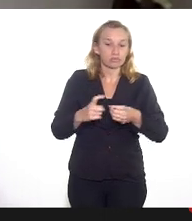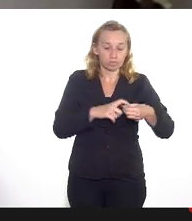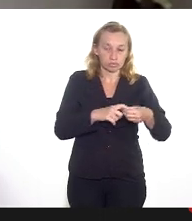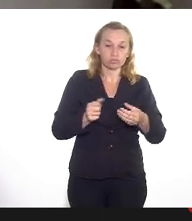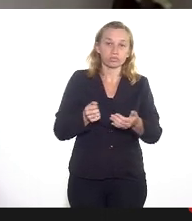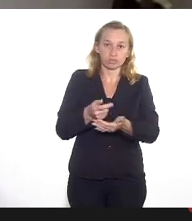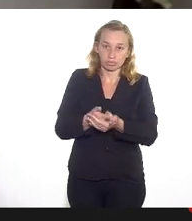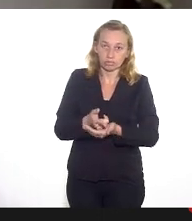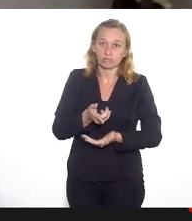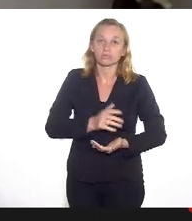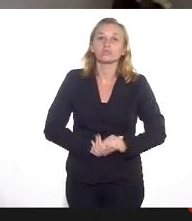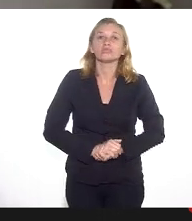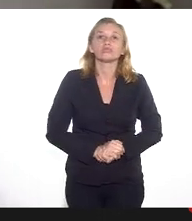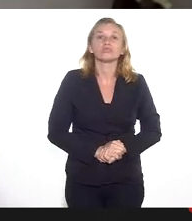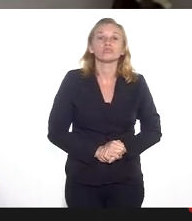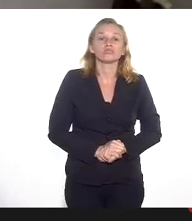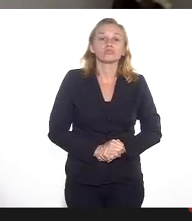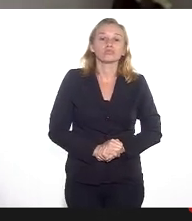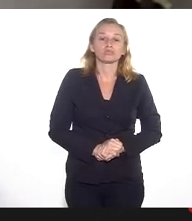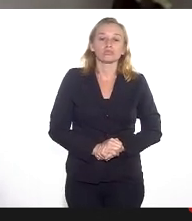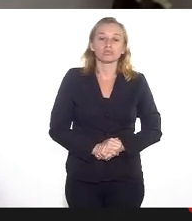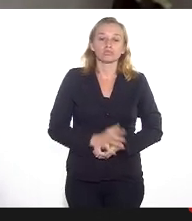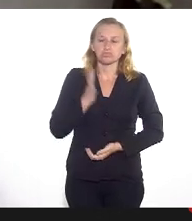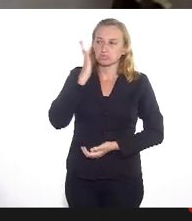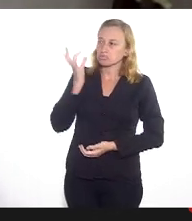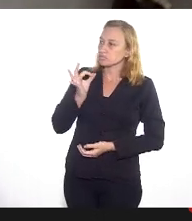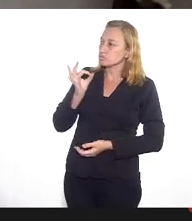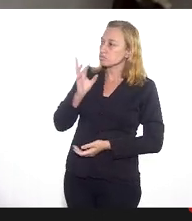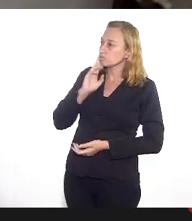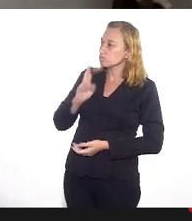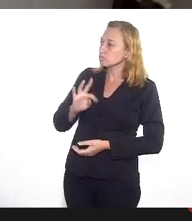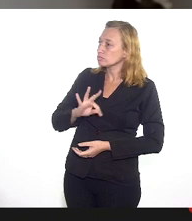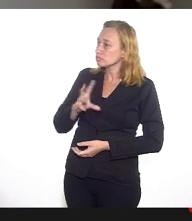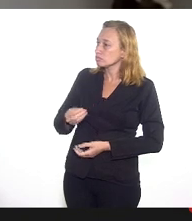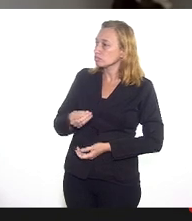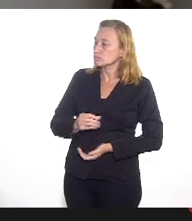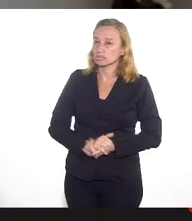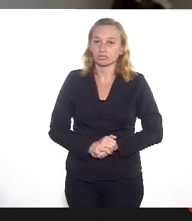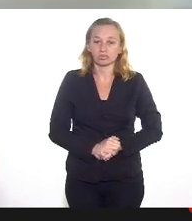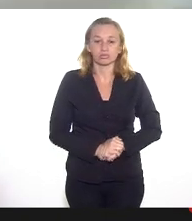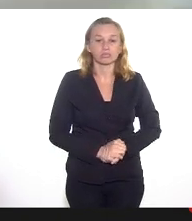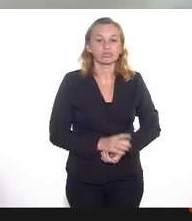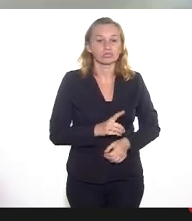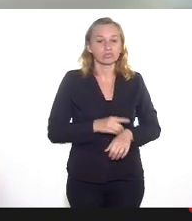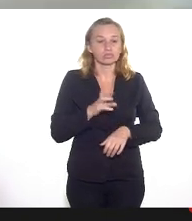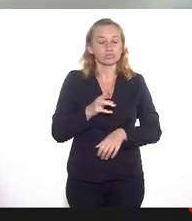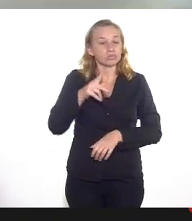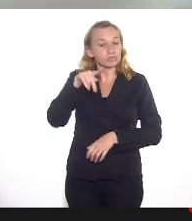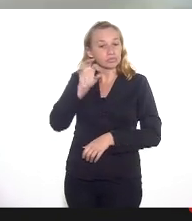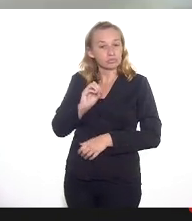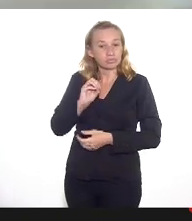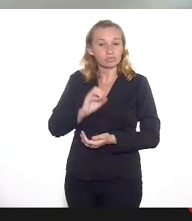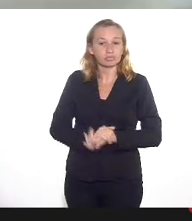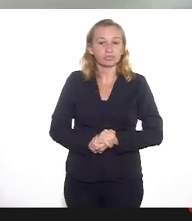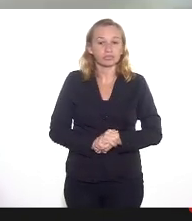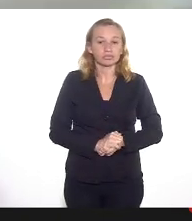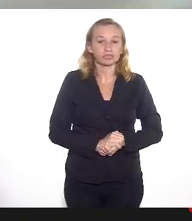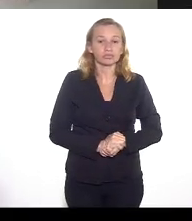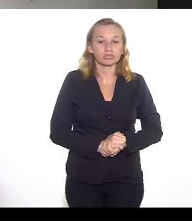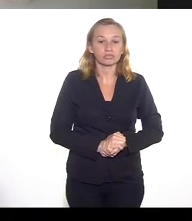solidários pelo pagamento. Não sei se respondi todas as perguntas. Doutor Paulo Henrique.